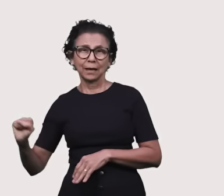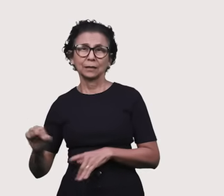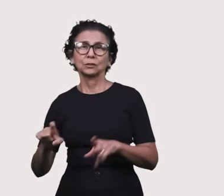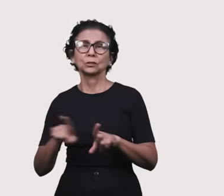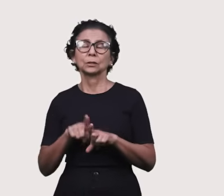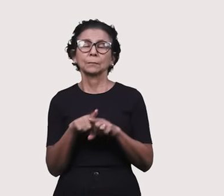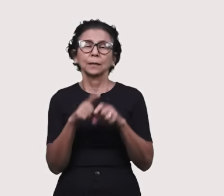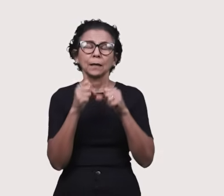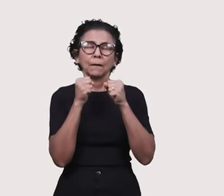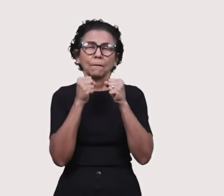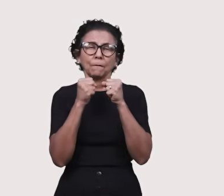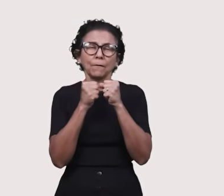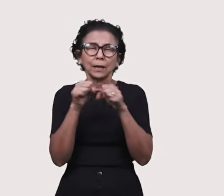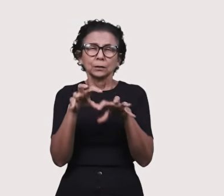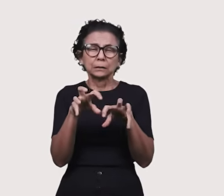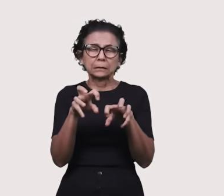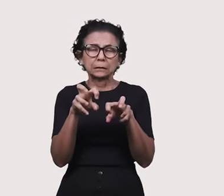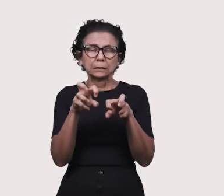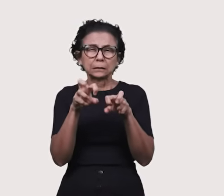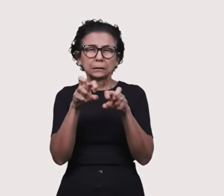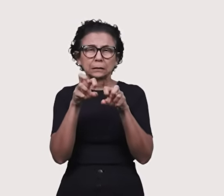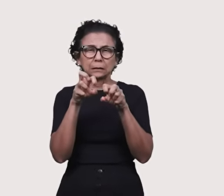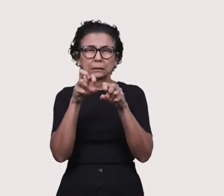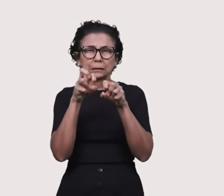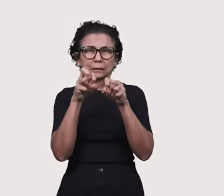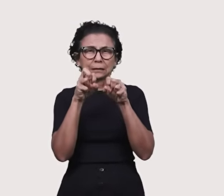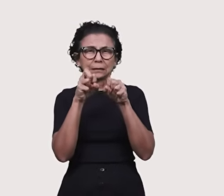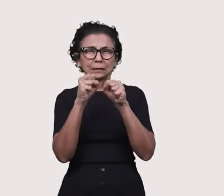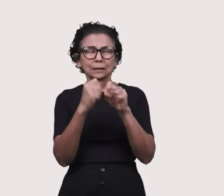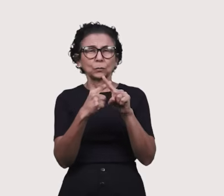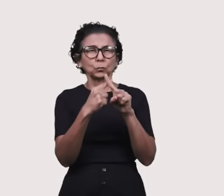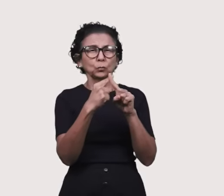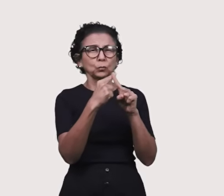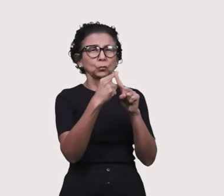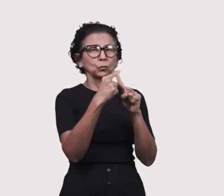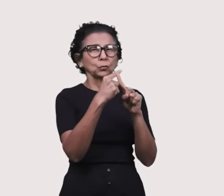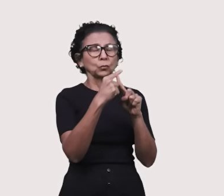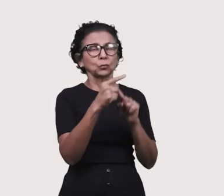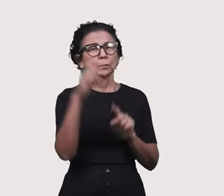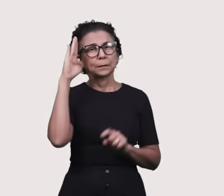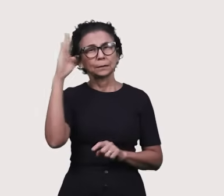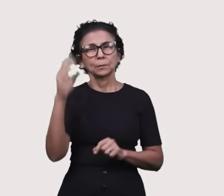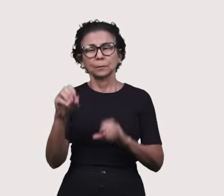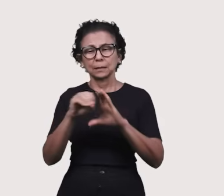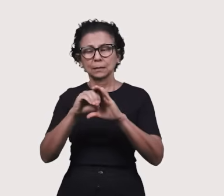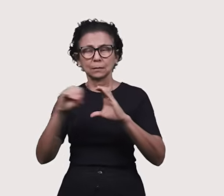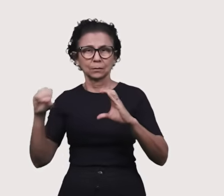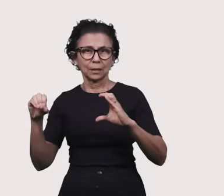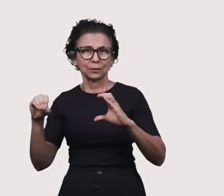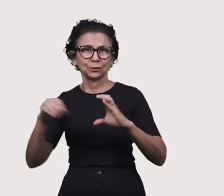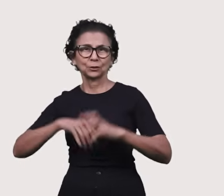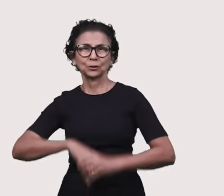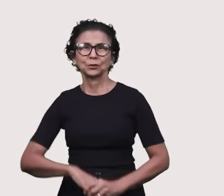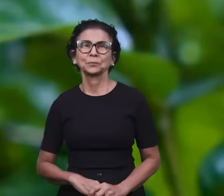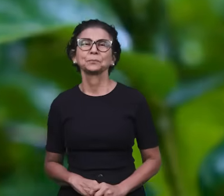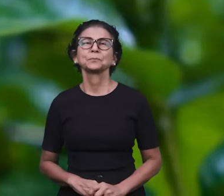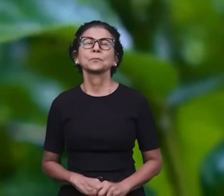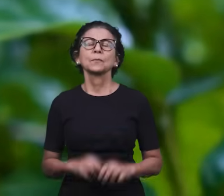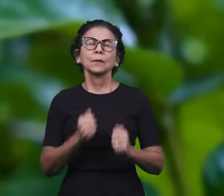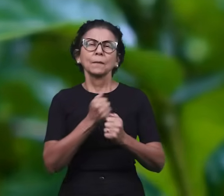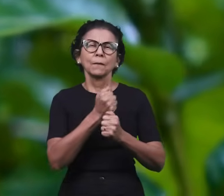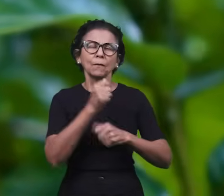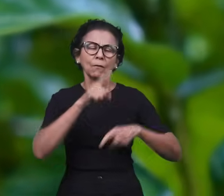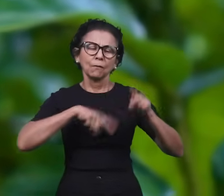e inverno bastante seco com baixas precipitações, principalmente na região centro-oeste. Há